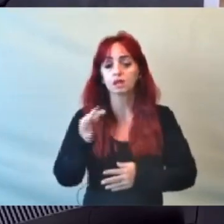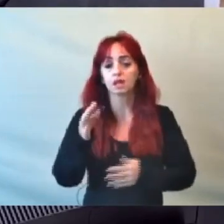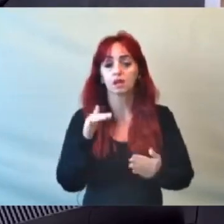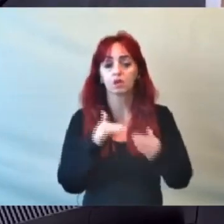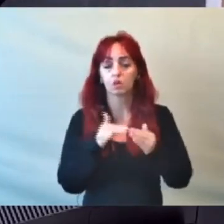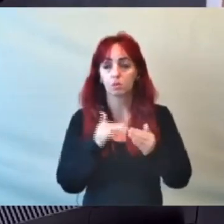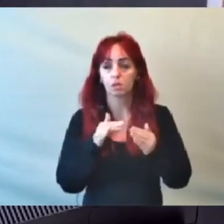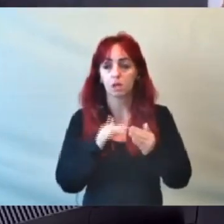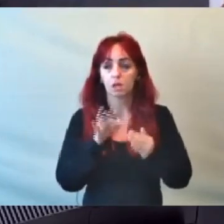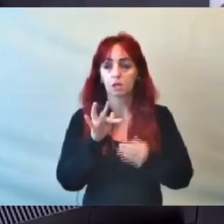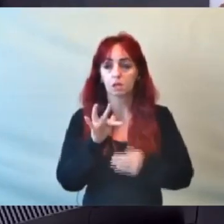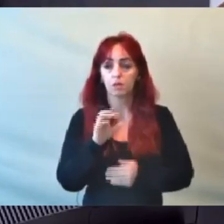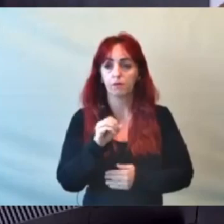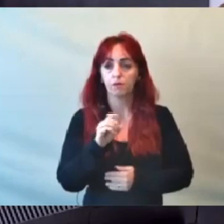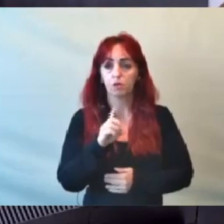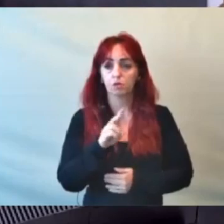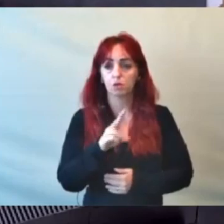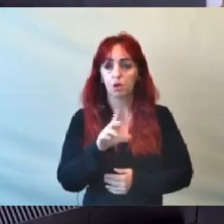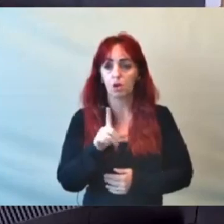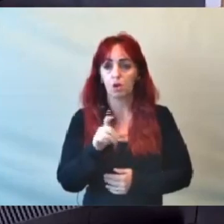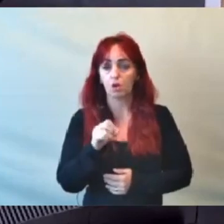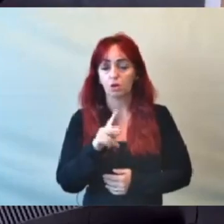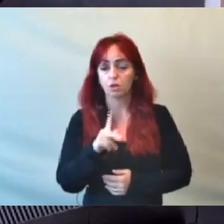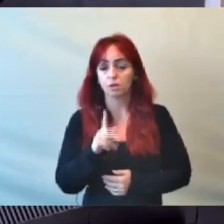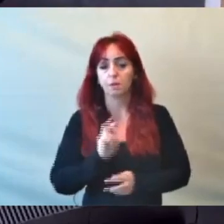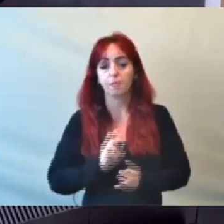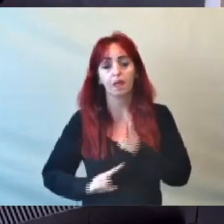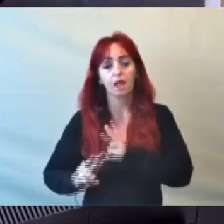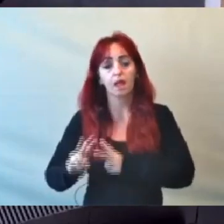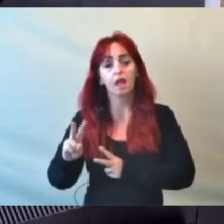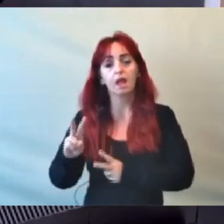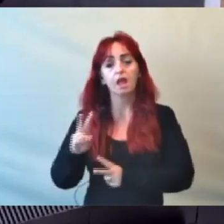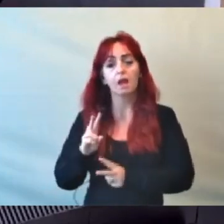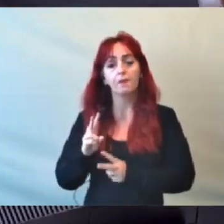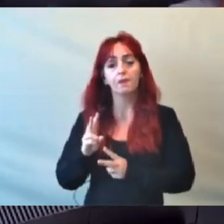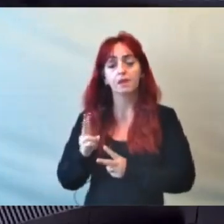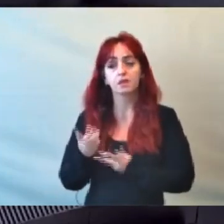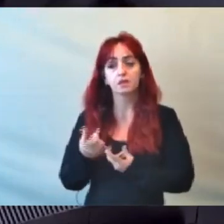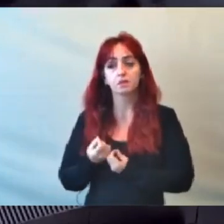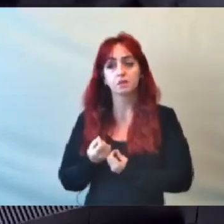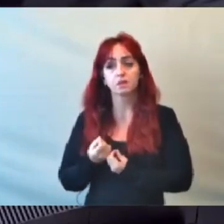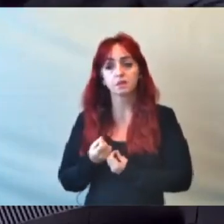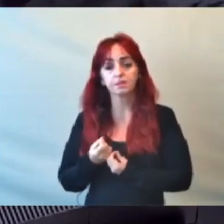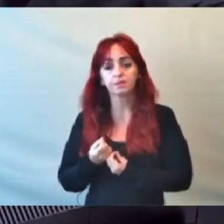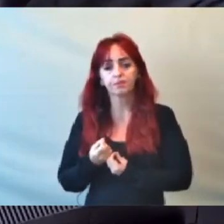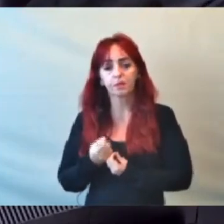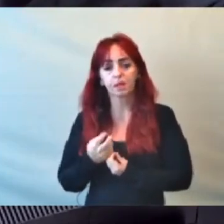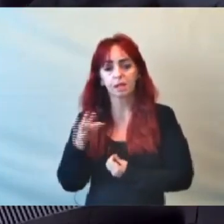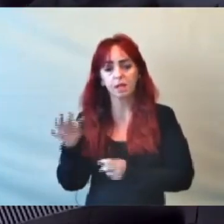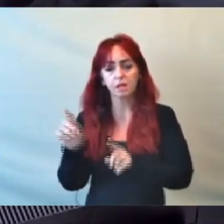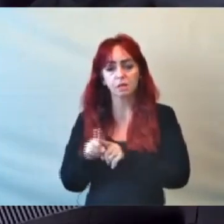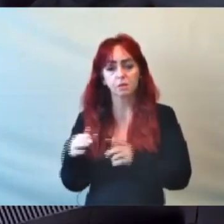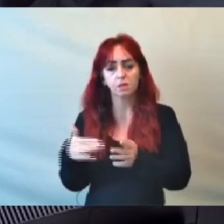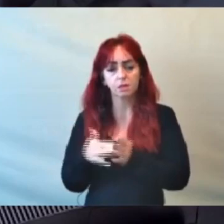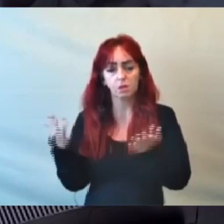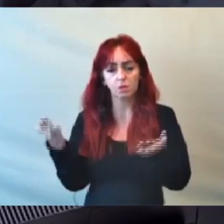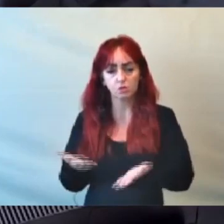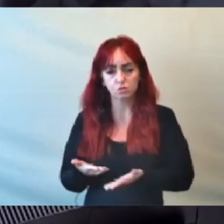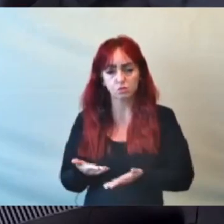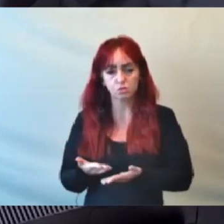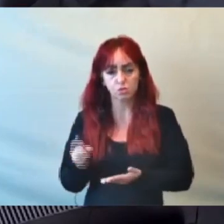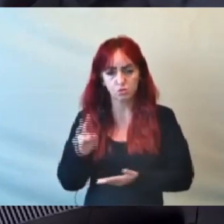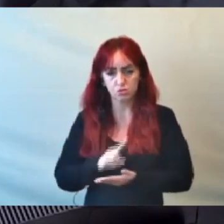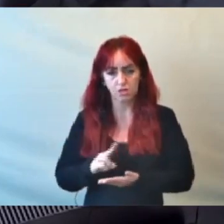é a mesma técnica utilizada, como bem colocou o vereador Brola, até o dia de hoje. Em 2015,